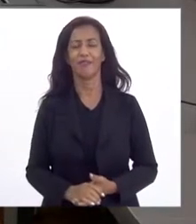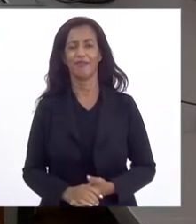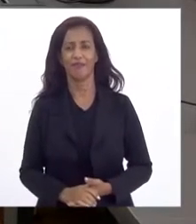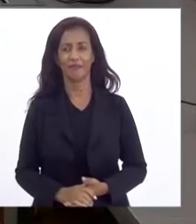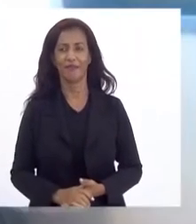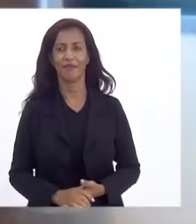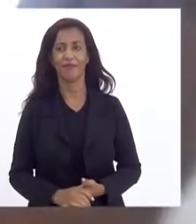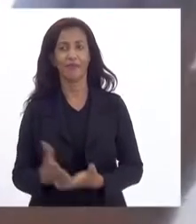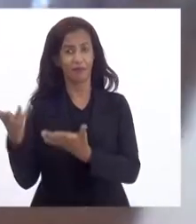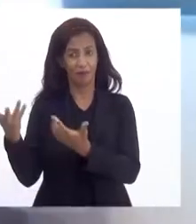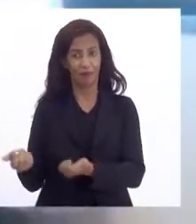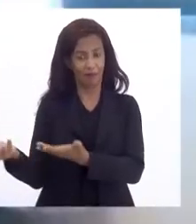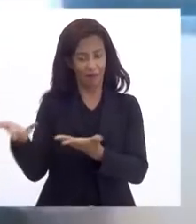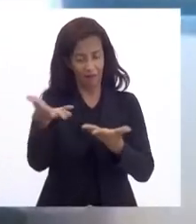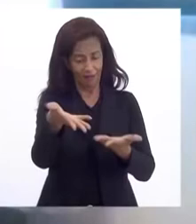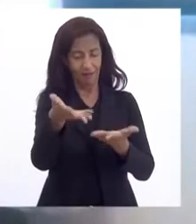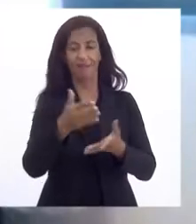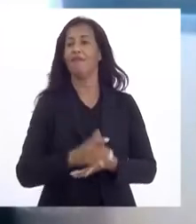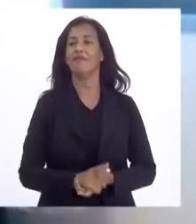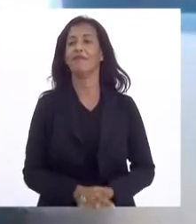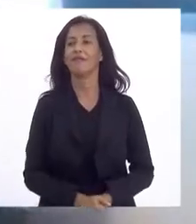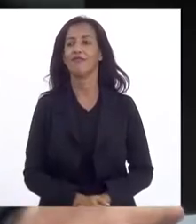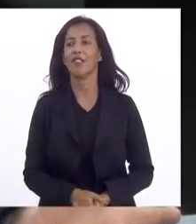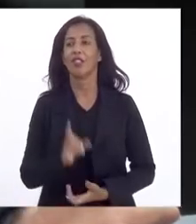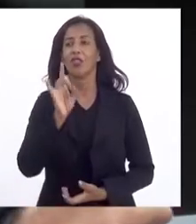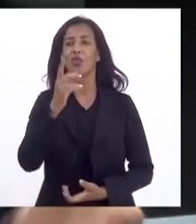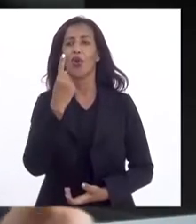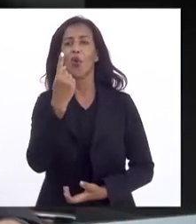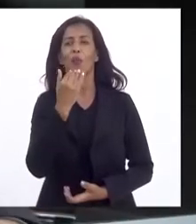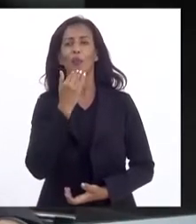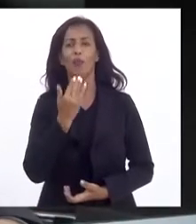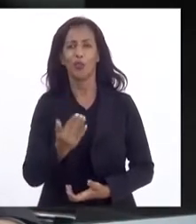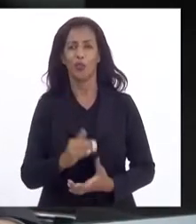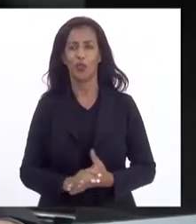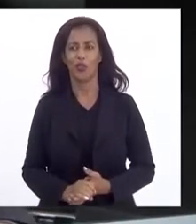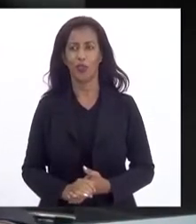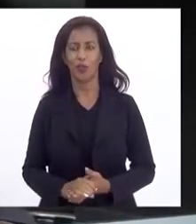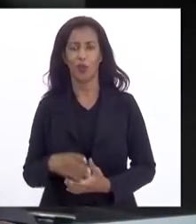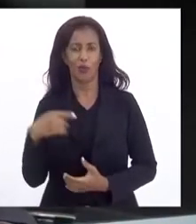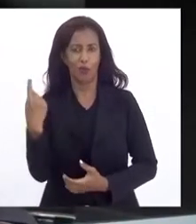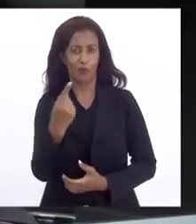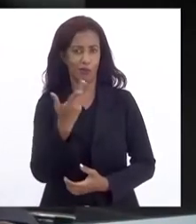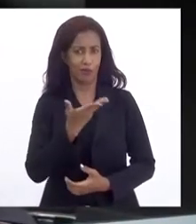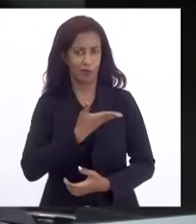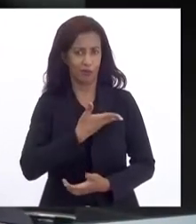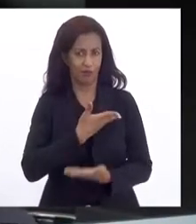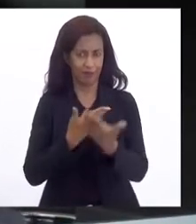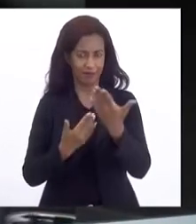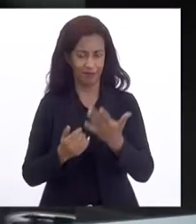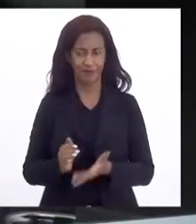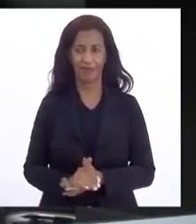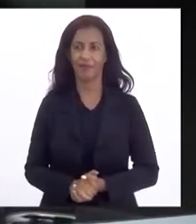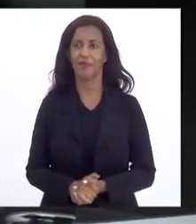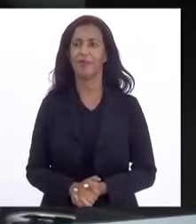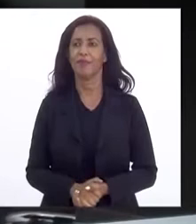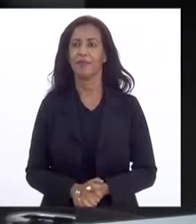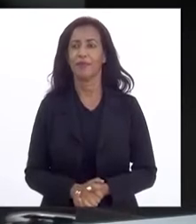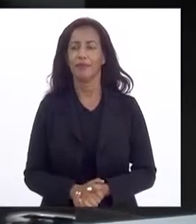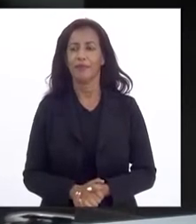Paulo. Concedo a parte, se for possível. Só para fazer um pedido ao nosso companheiro